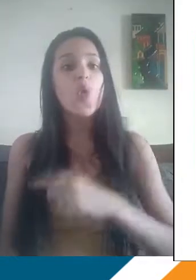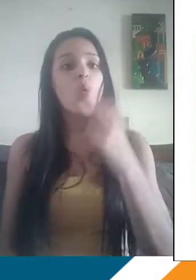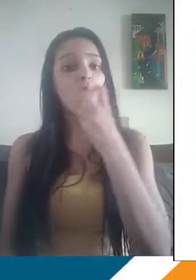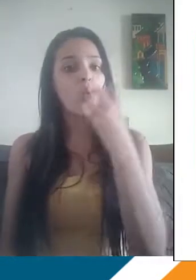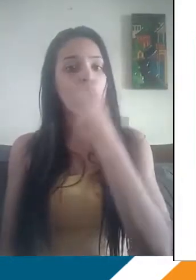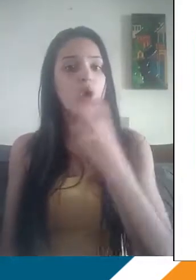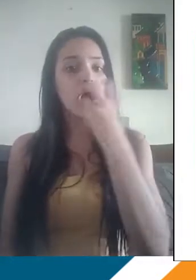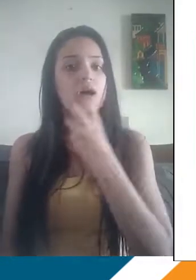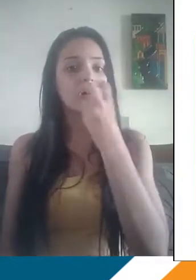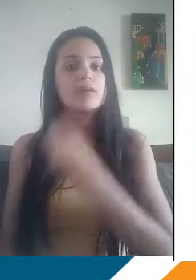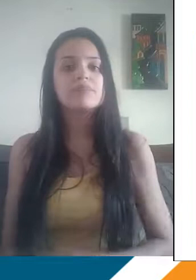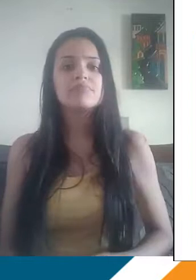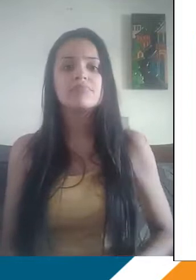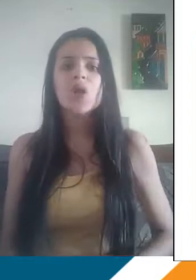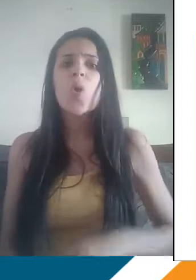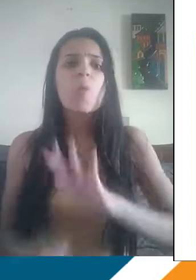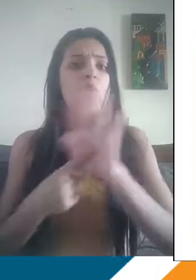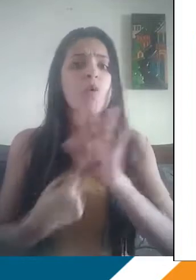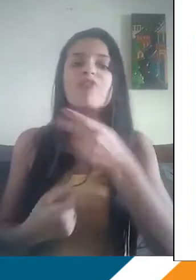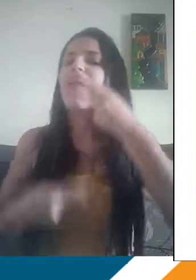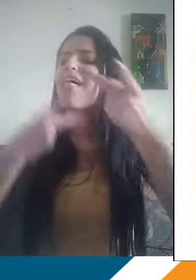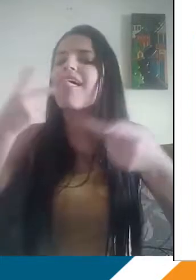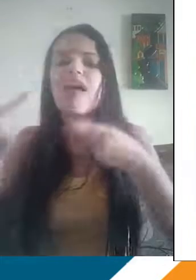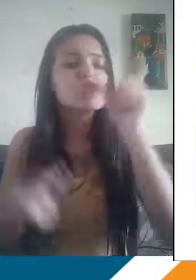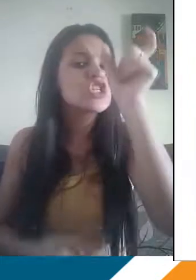revelando os falares do povo brasileiro.